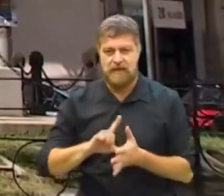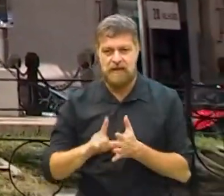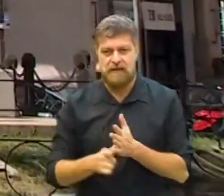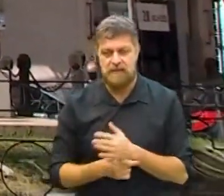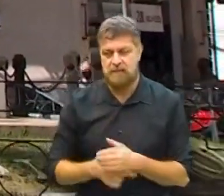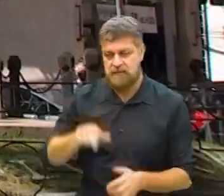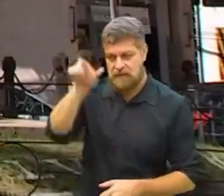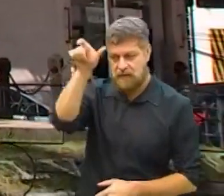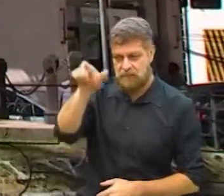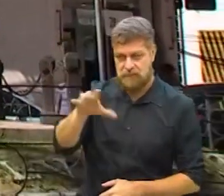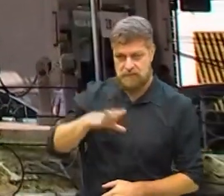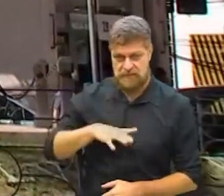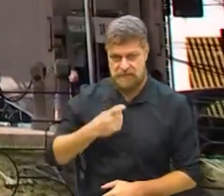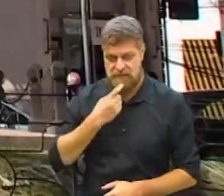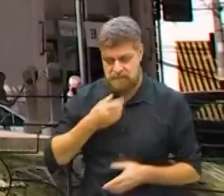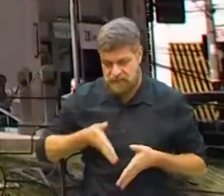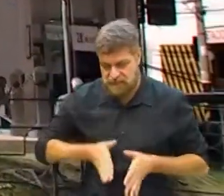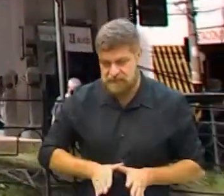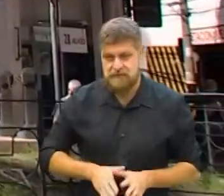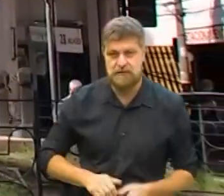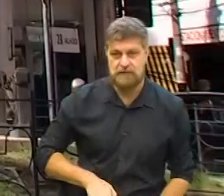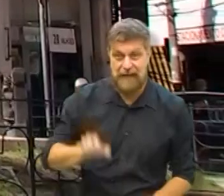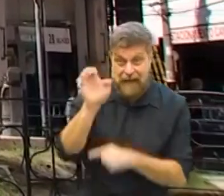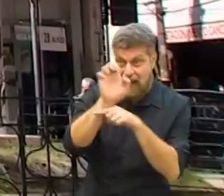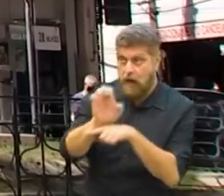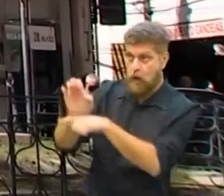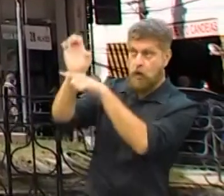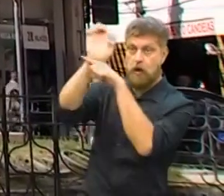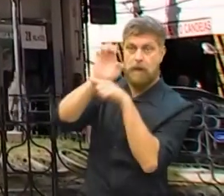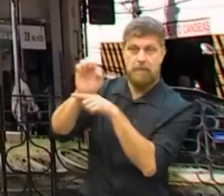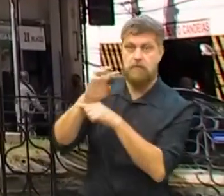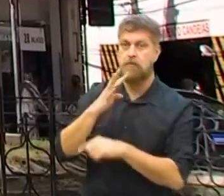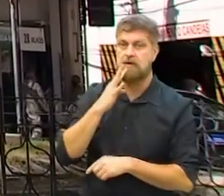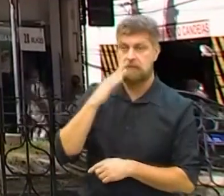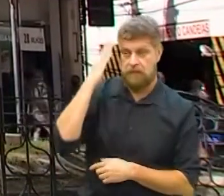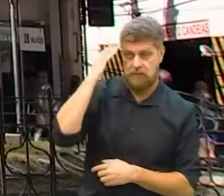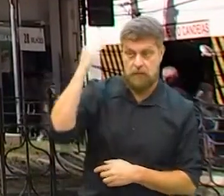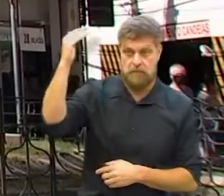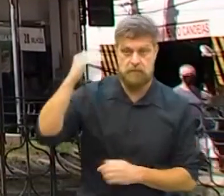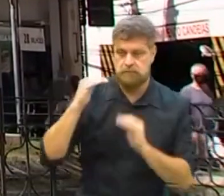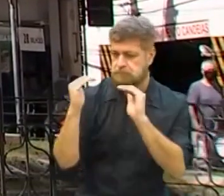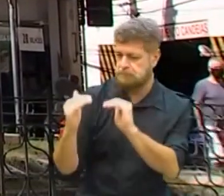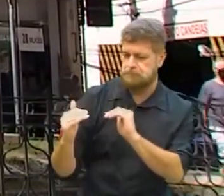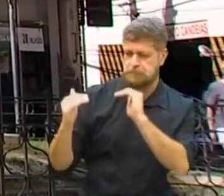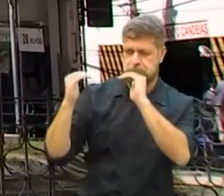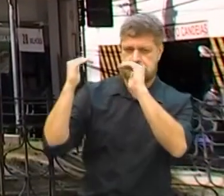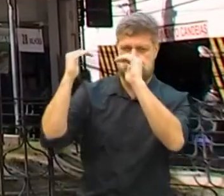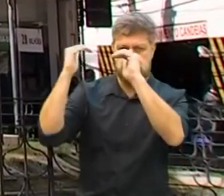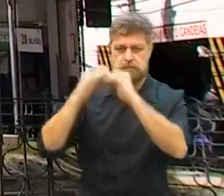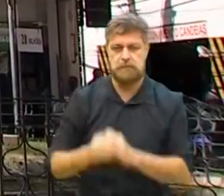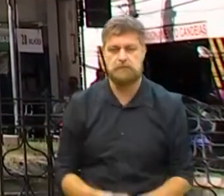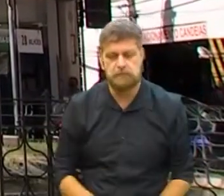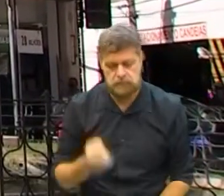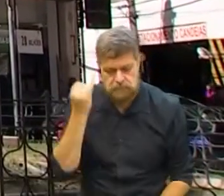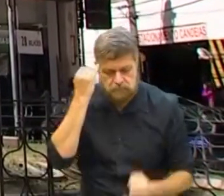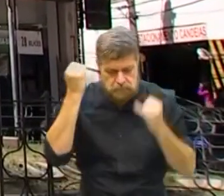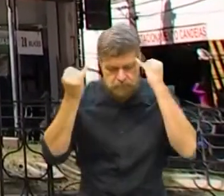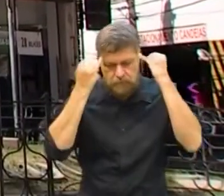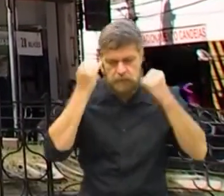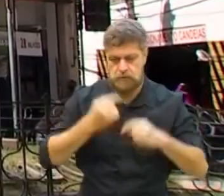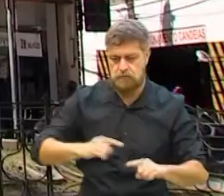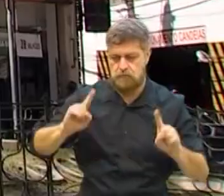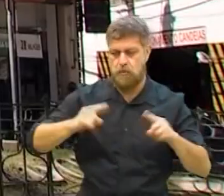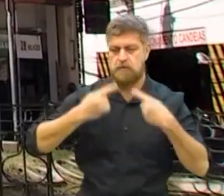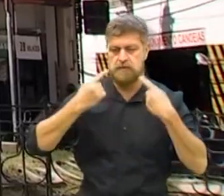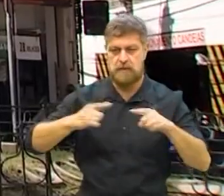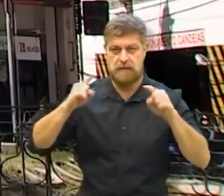daí o compositor campineiro passou a ser conhecido em toda a Europa e foi considerado um dos maiores gênios